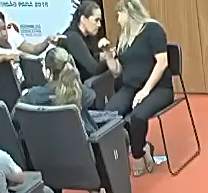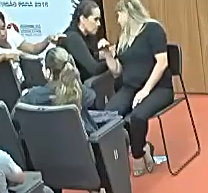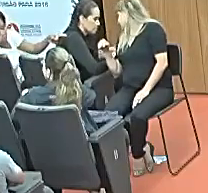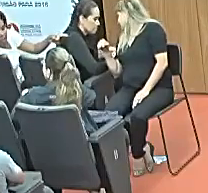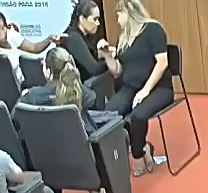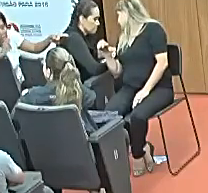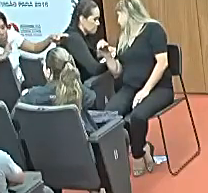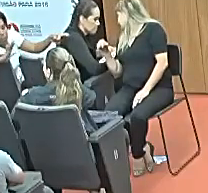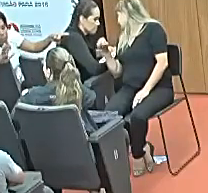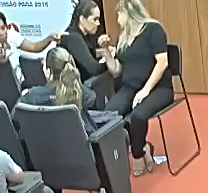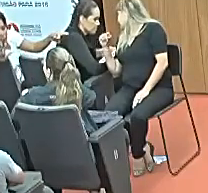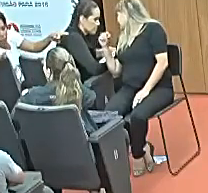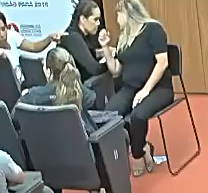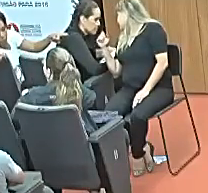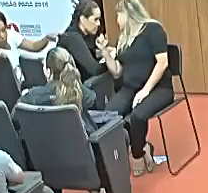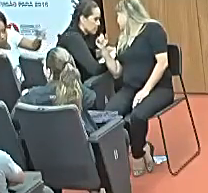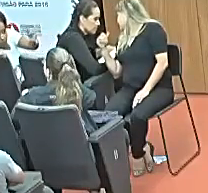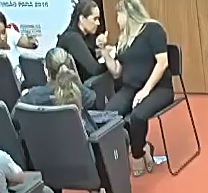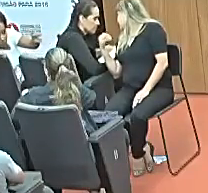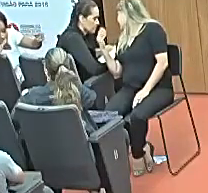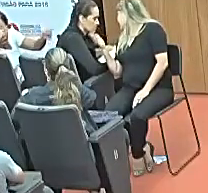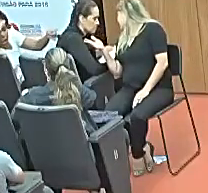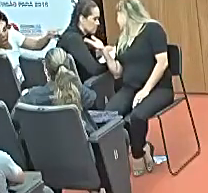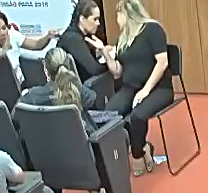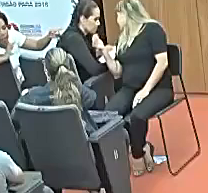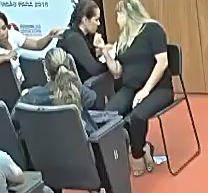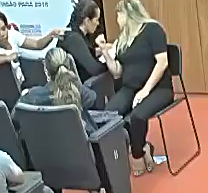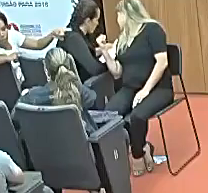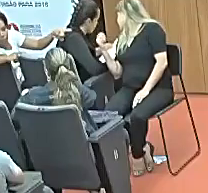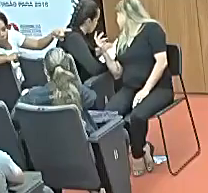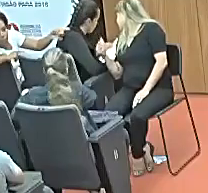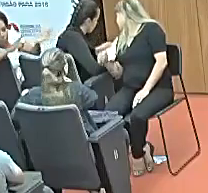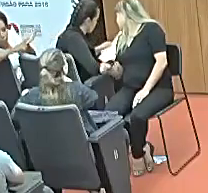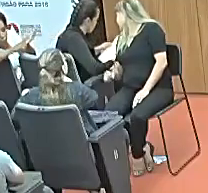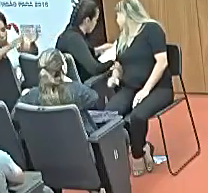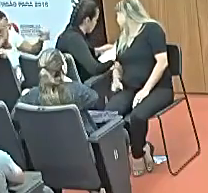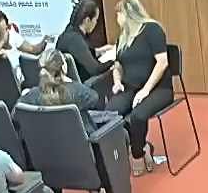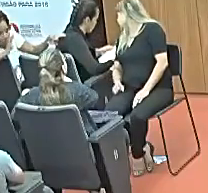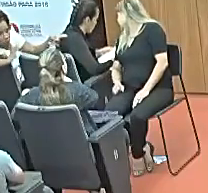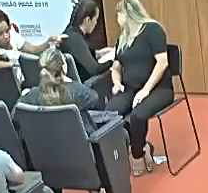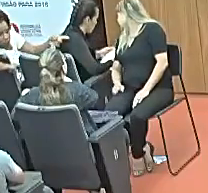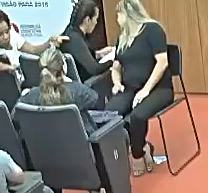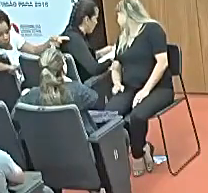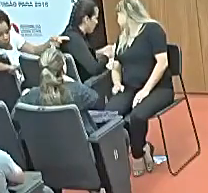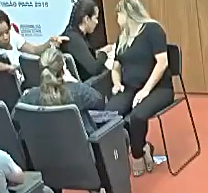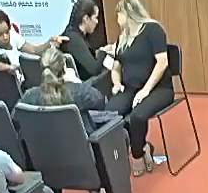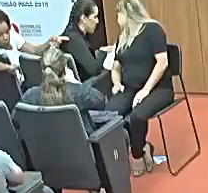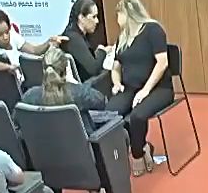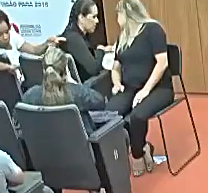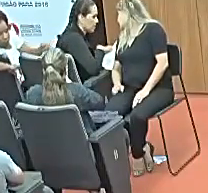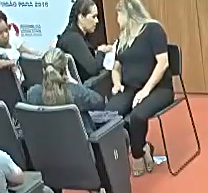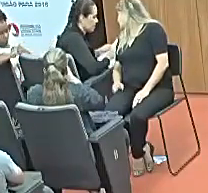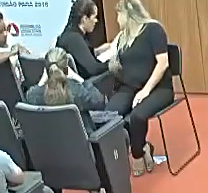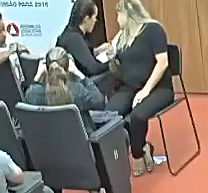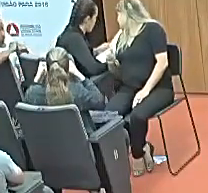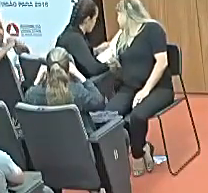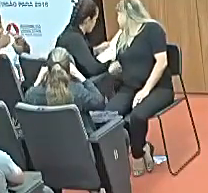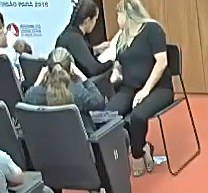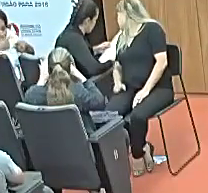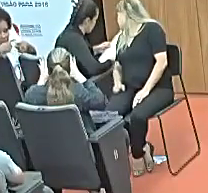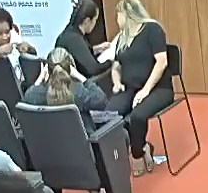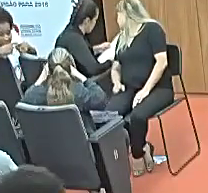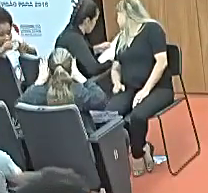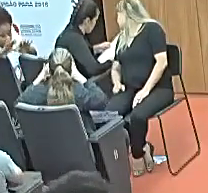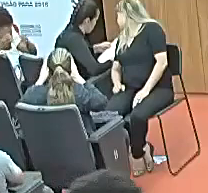pública as principais intervenções sugeridas pelo subgrupo fórum criassem criará são graduação destinada à família alfabetização